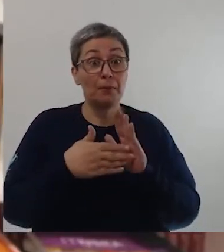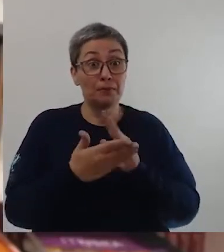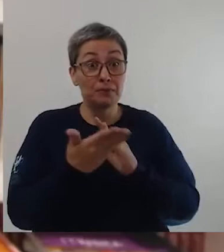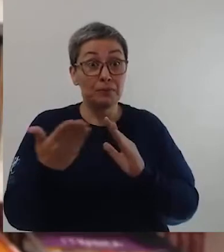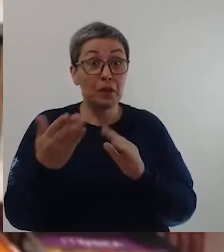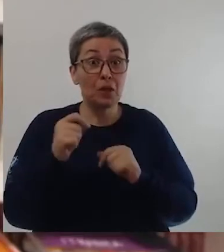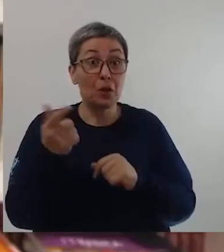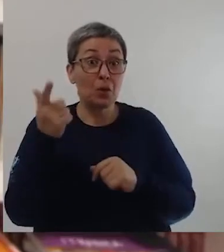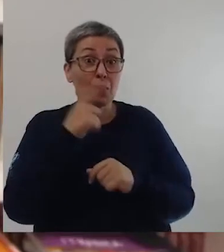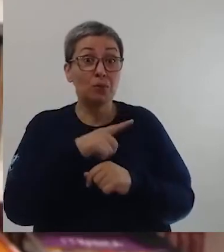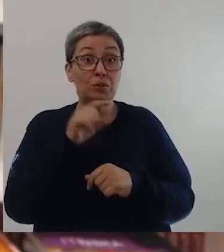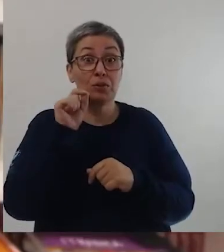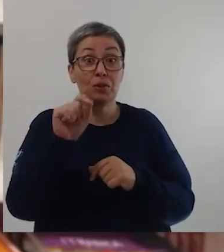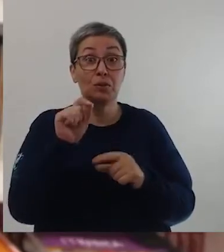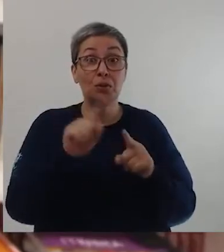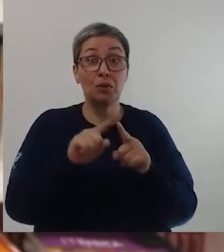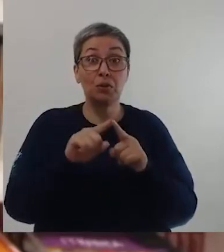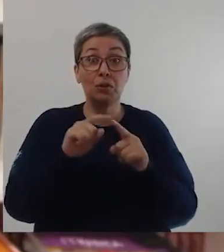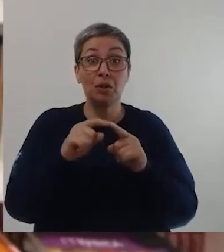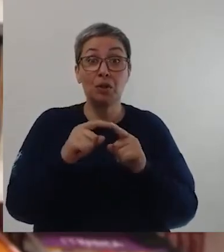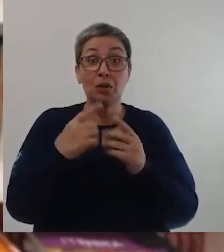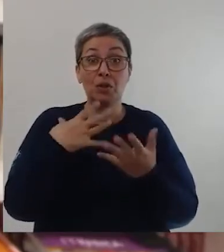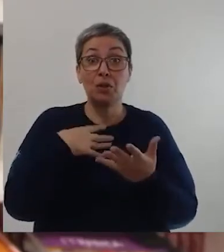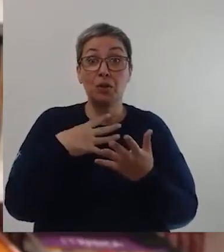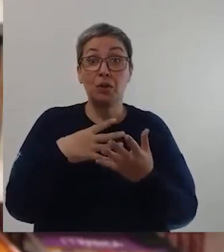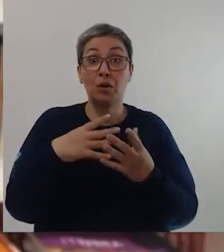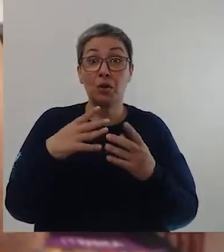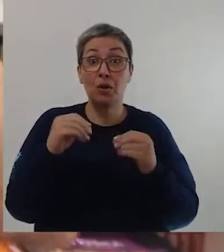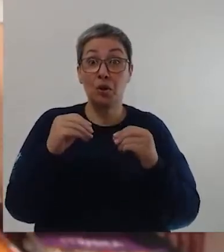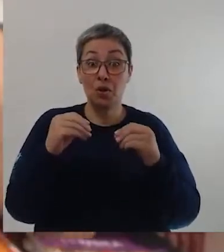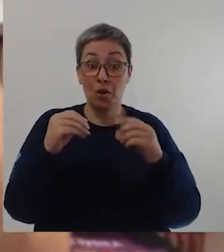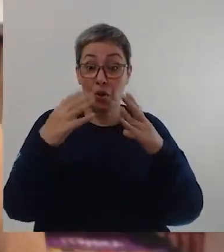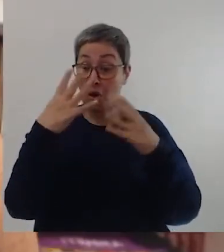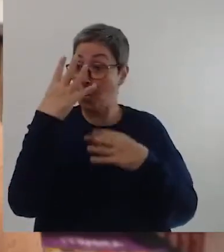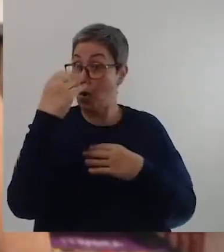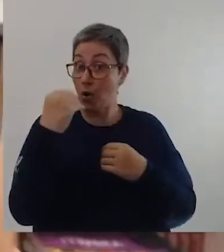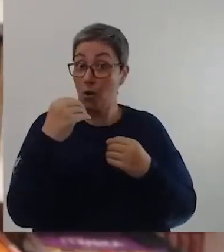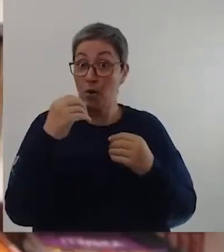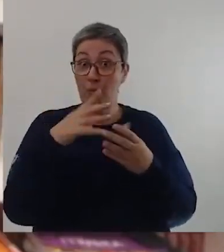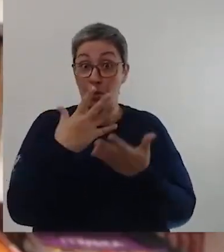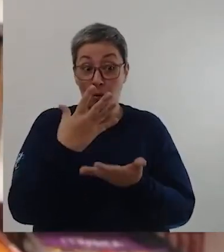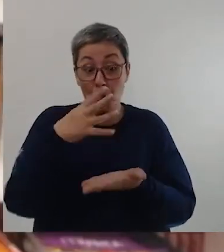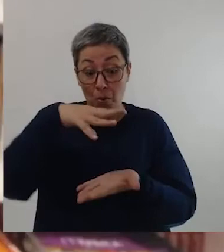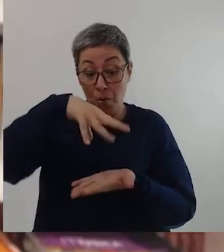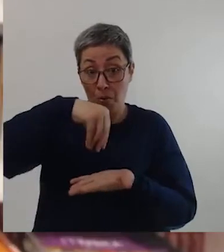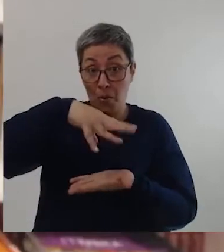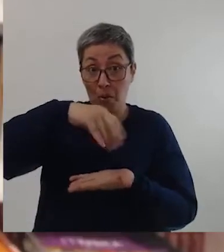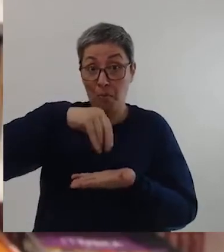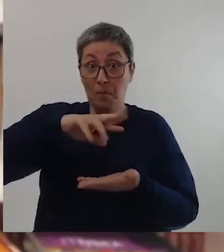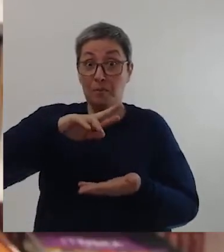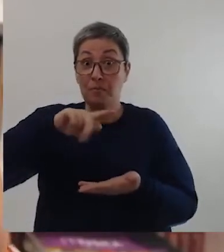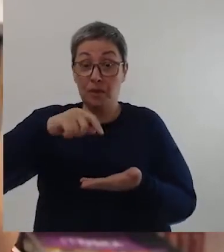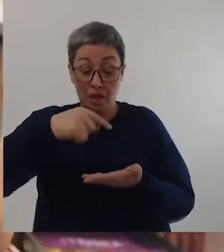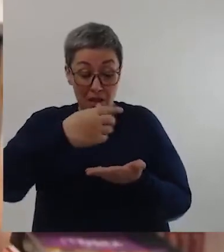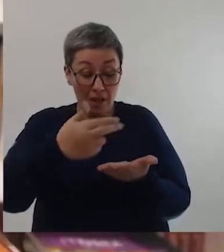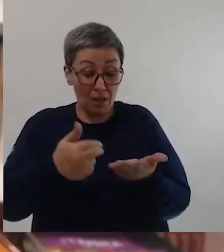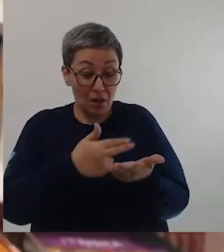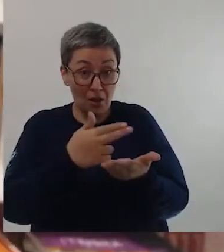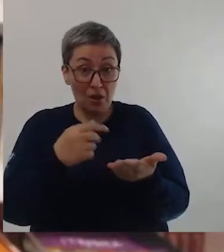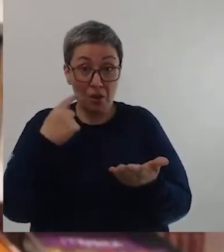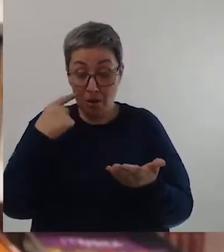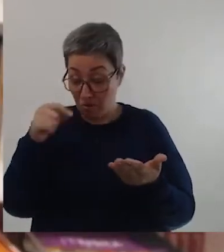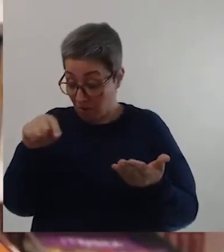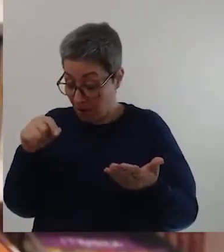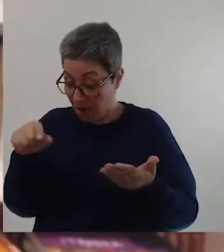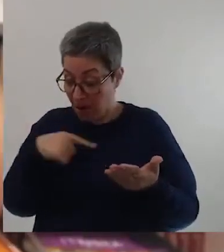também é uma proposta para você você consegue fazer uma cópia do desenho lá daquela foto do LG né se